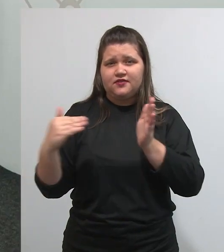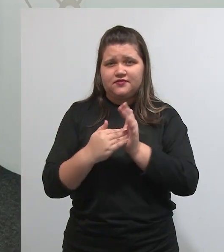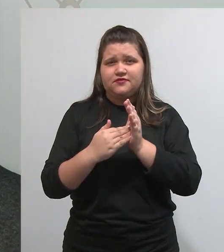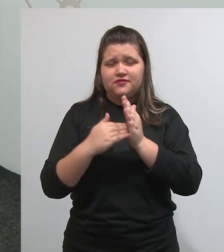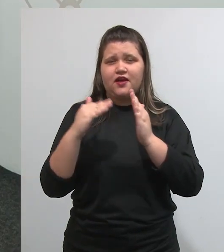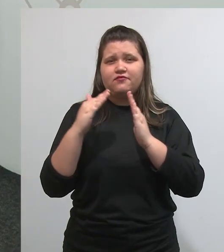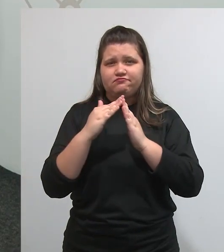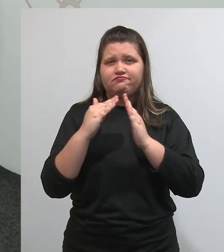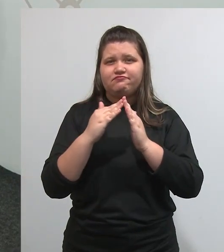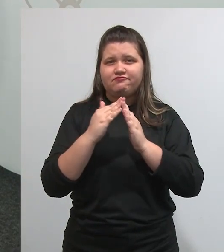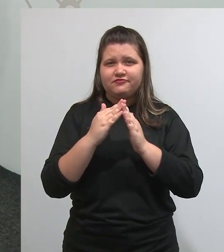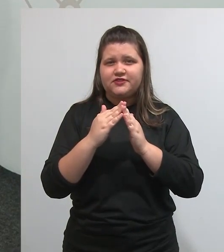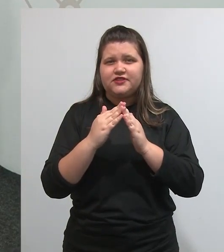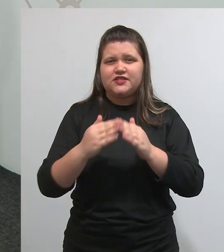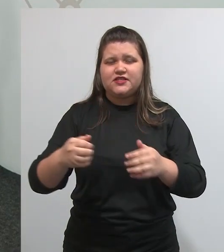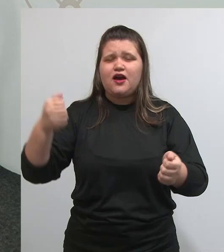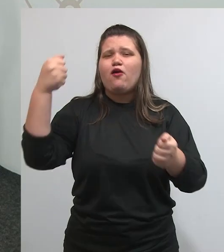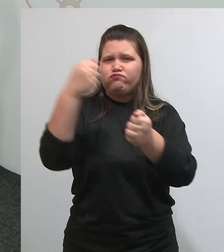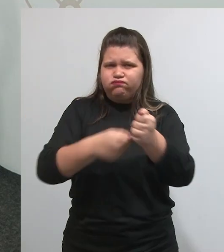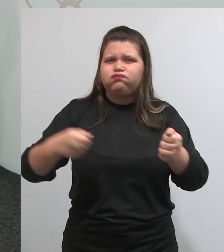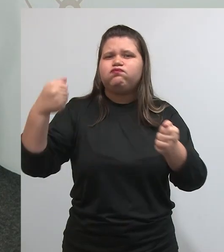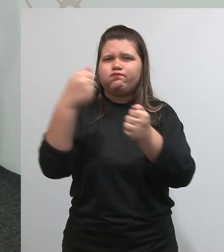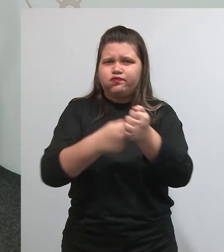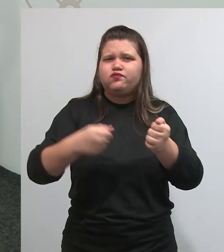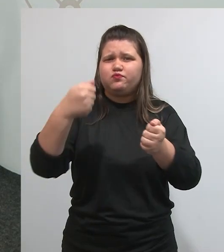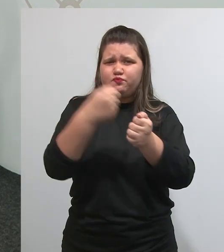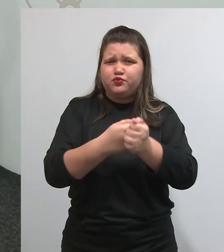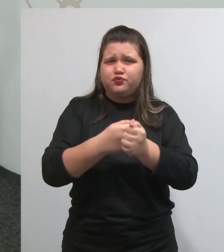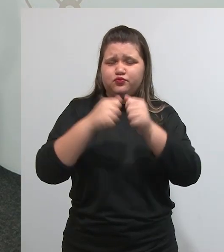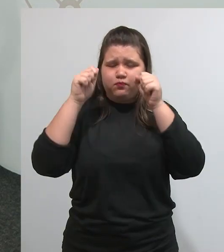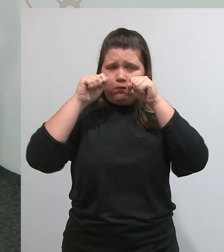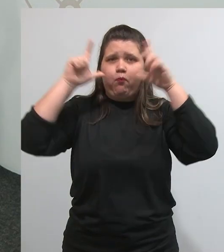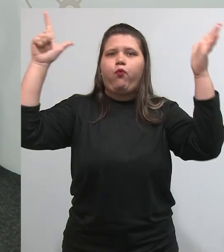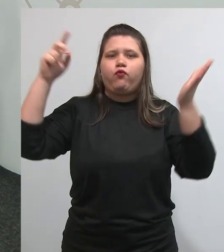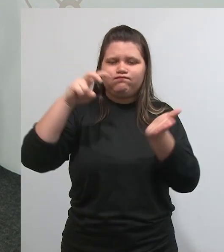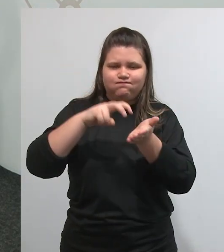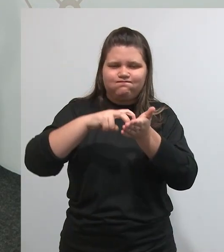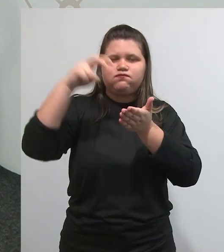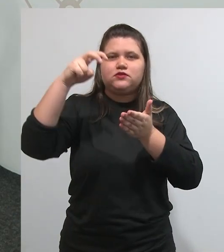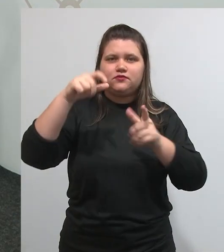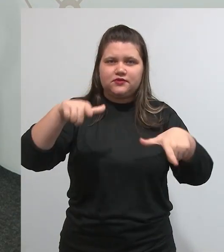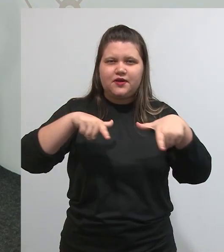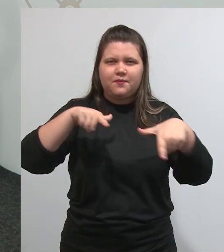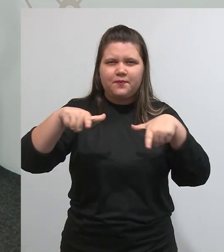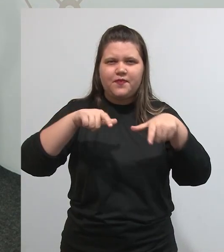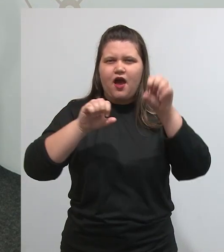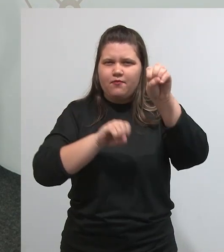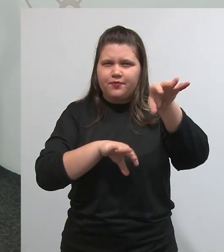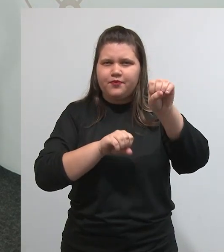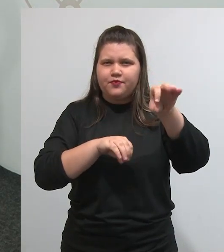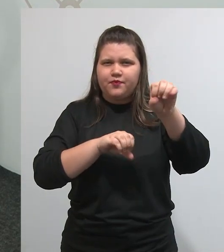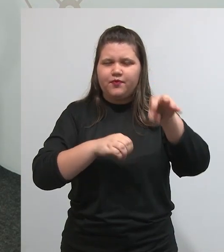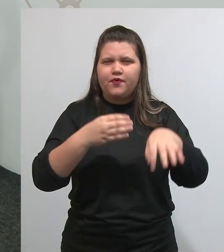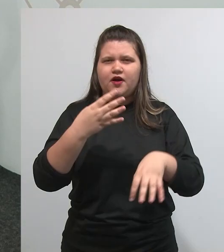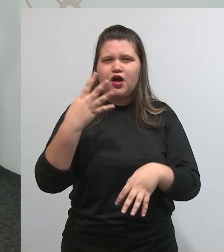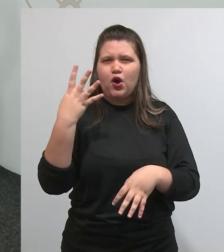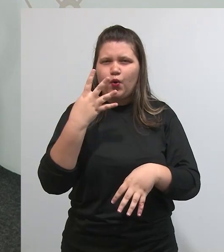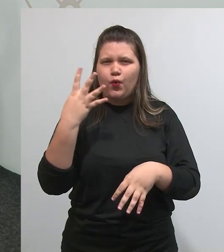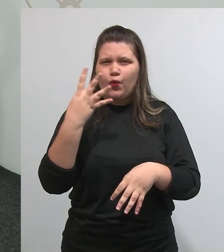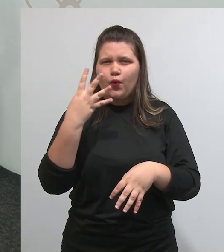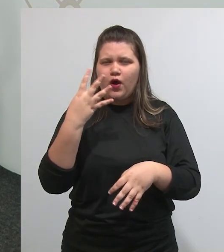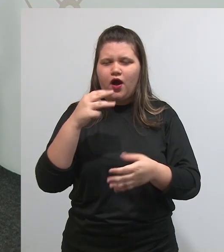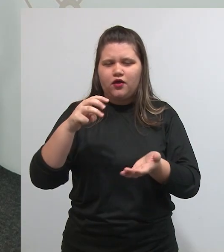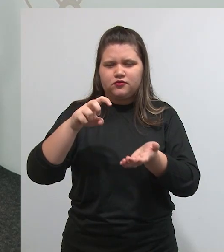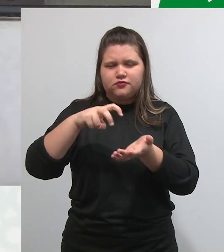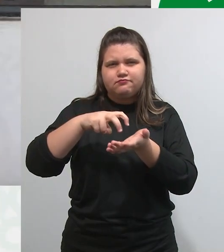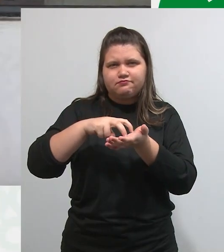sofrido. Na luta, ficava em casa, levantava de manhã cedo, ia dar aulas, aí 4 horas nós saía de lá, vinha